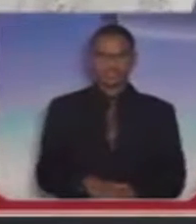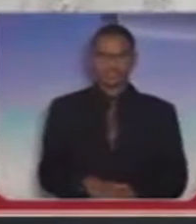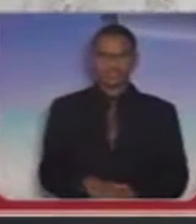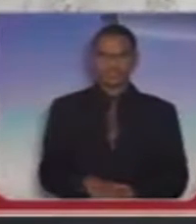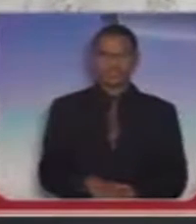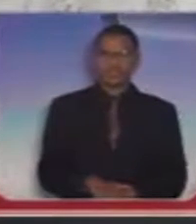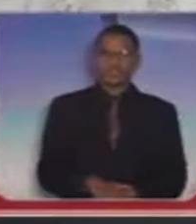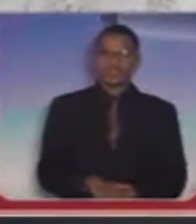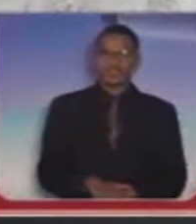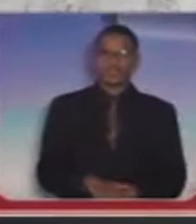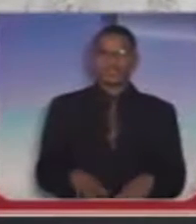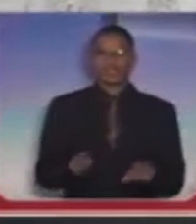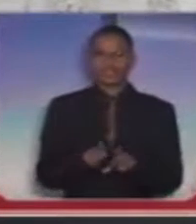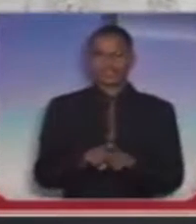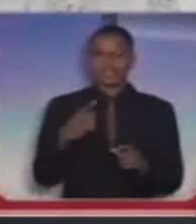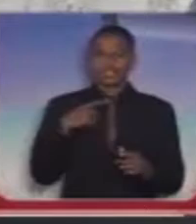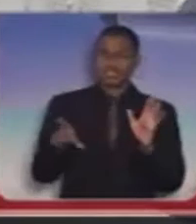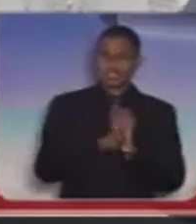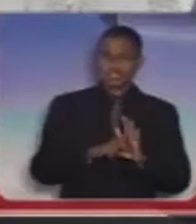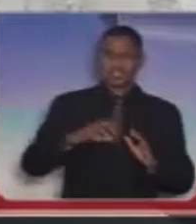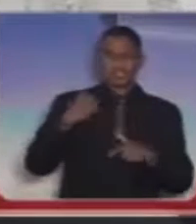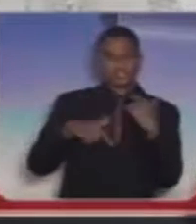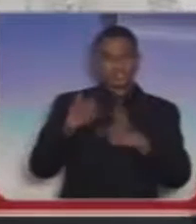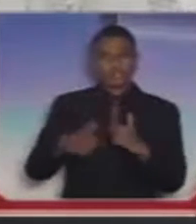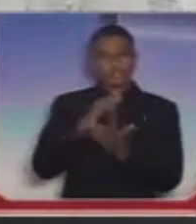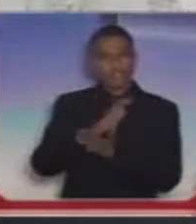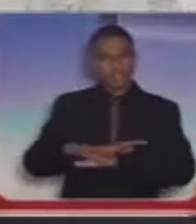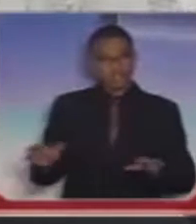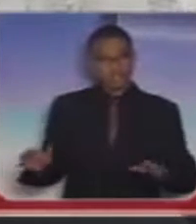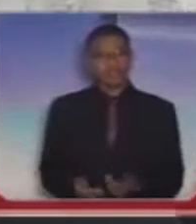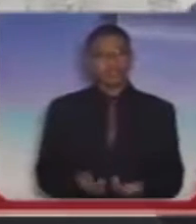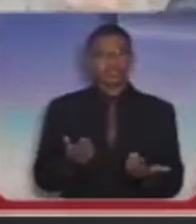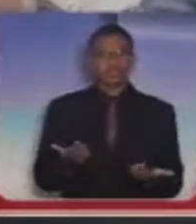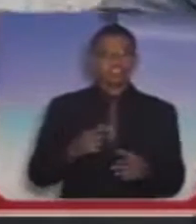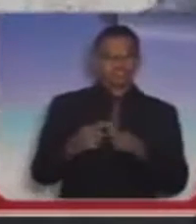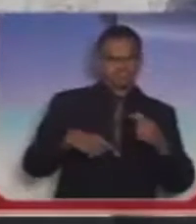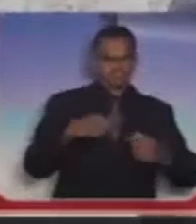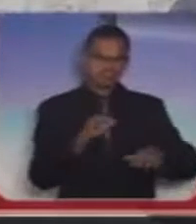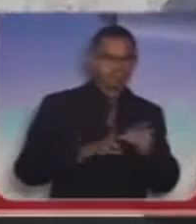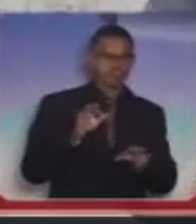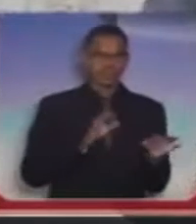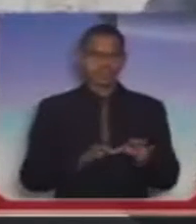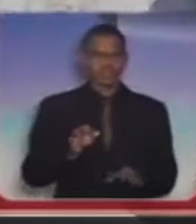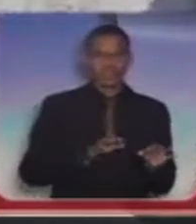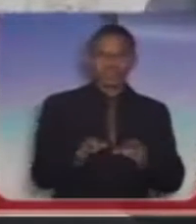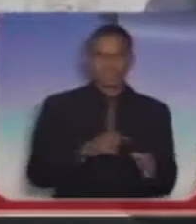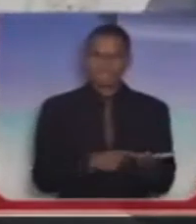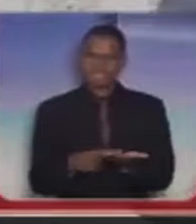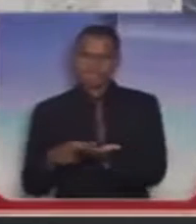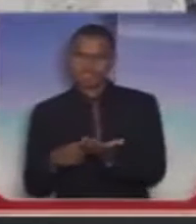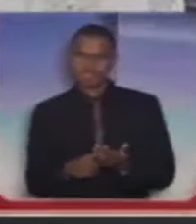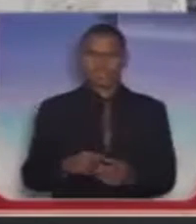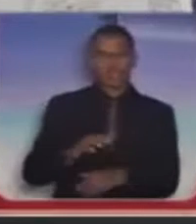queria também acabar 40 trabalhista colocando negociado acima do legislador no país em que quase não existe movimento sindical